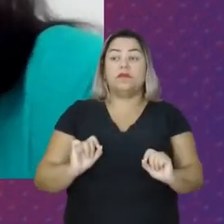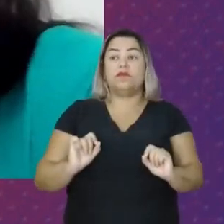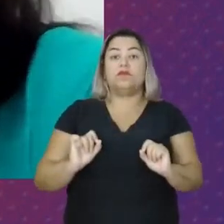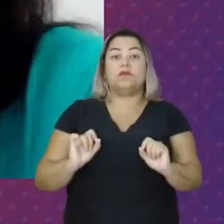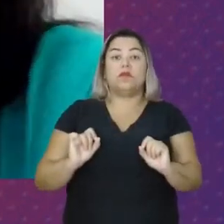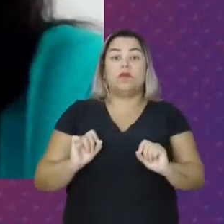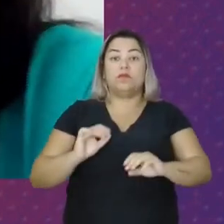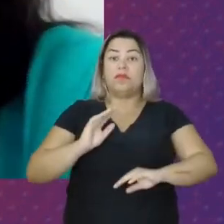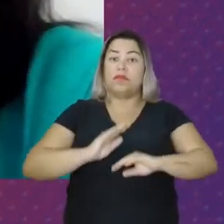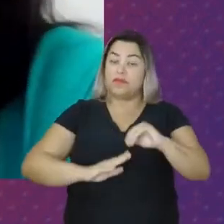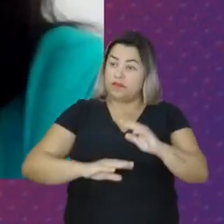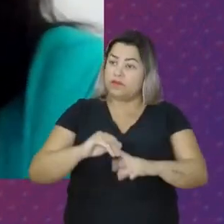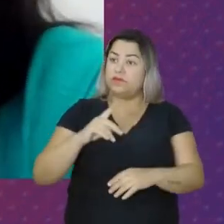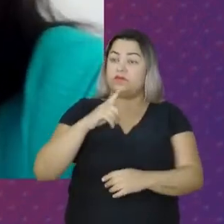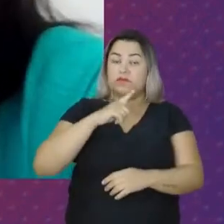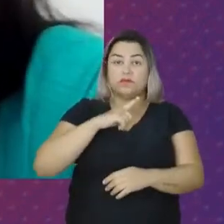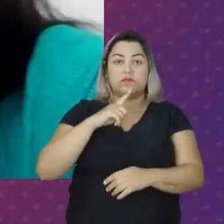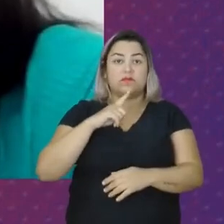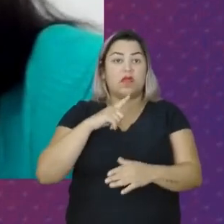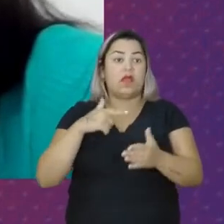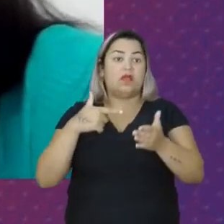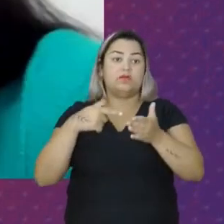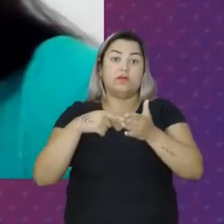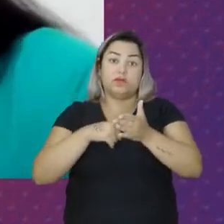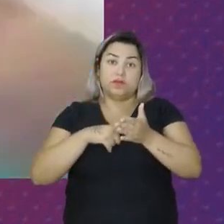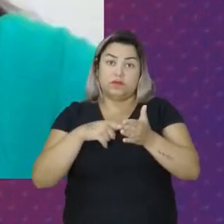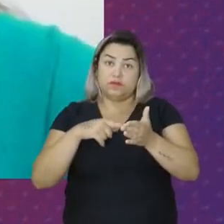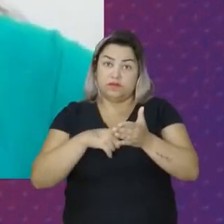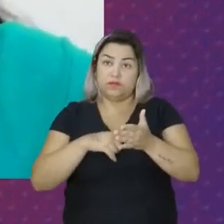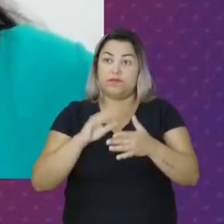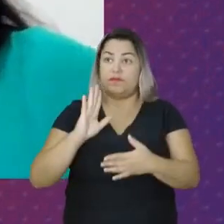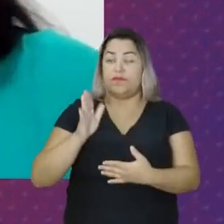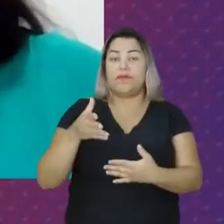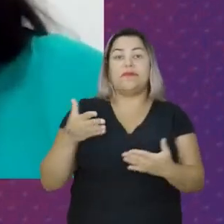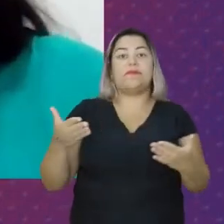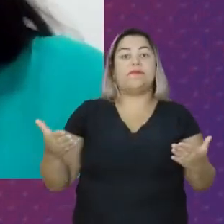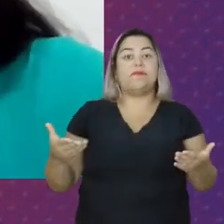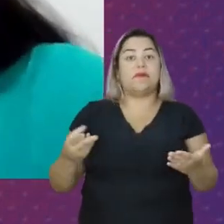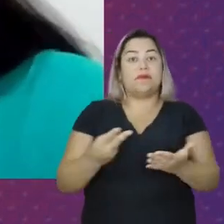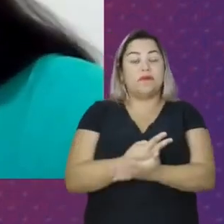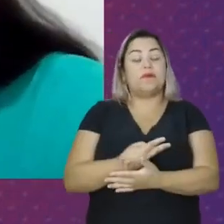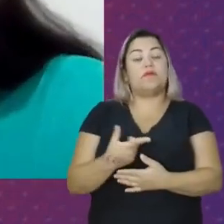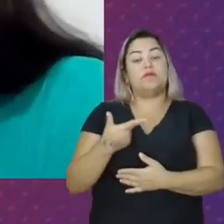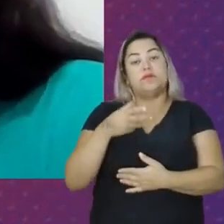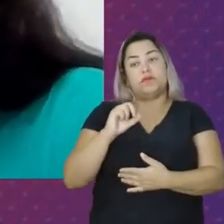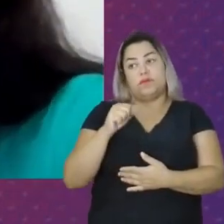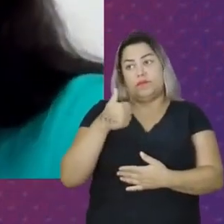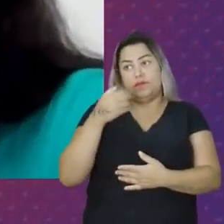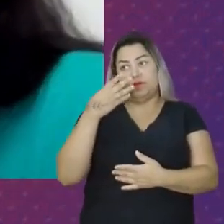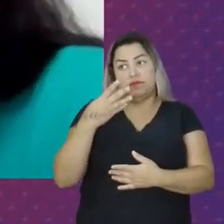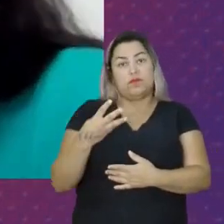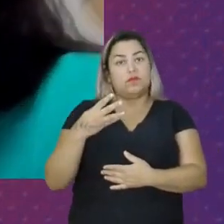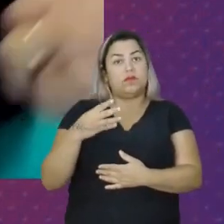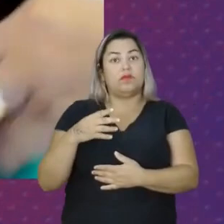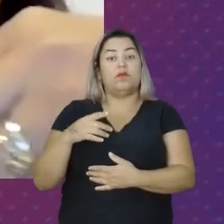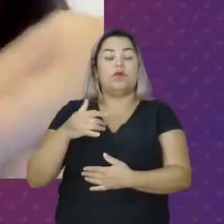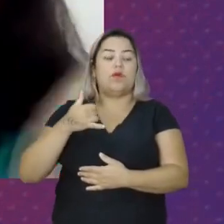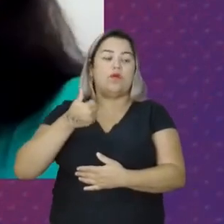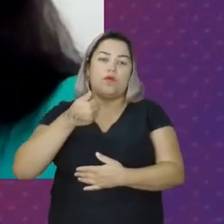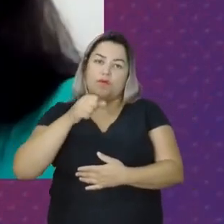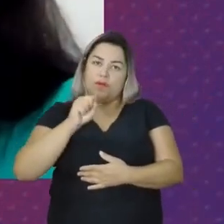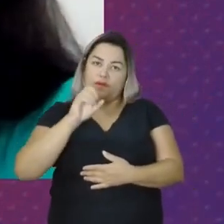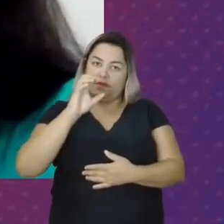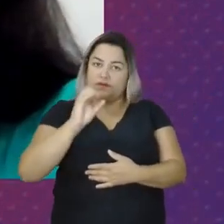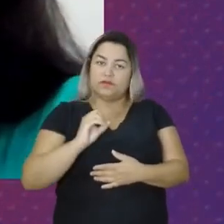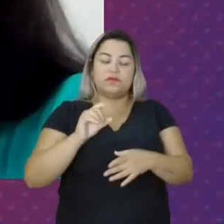a função de receber denúncias, né? E aí, já agora em 2014, o Ligue 180, ele